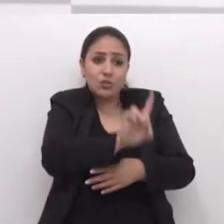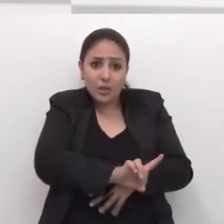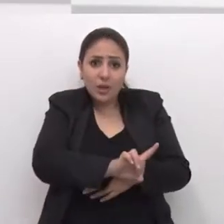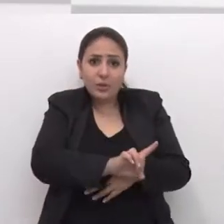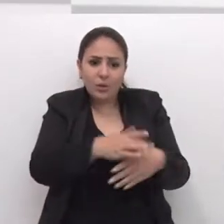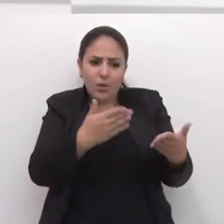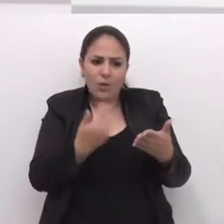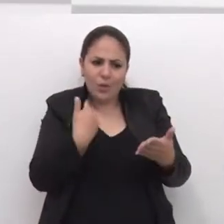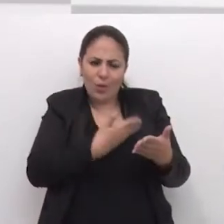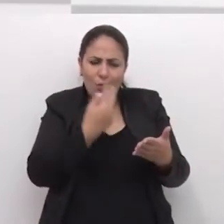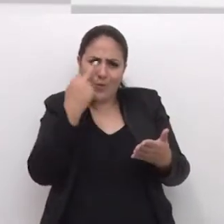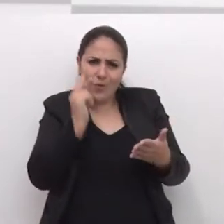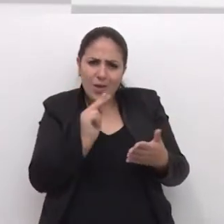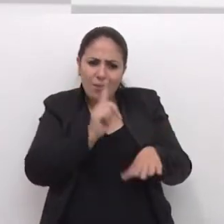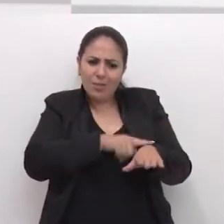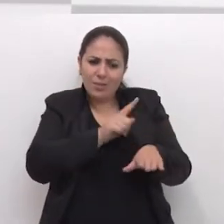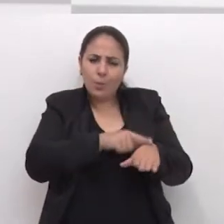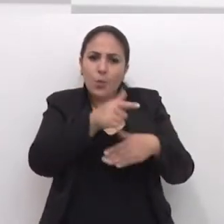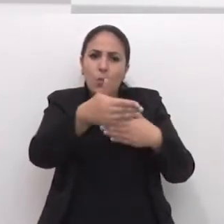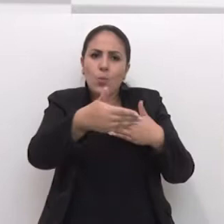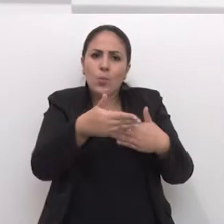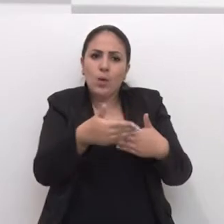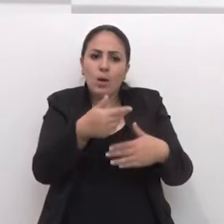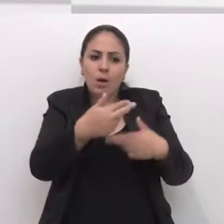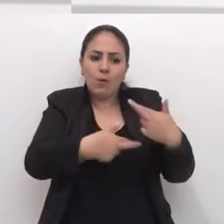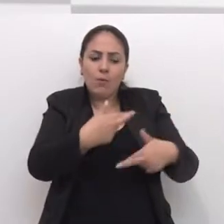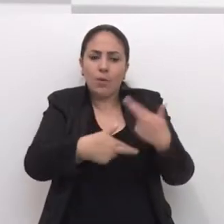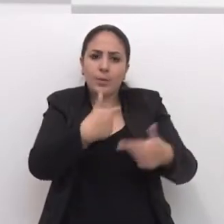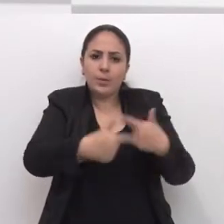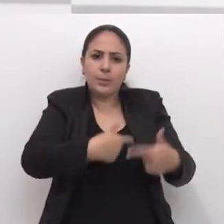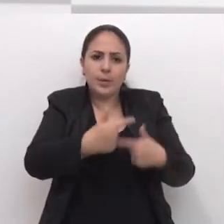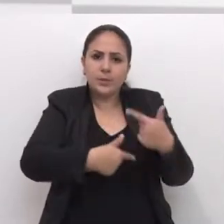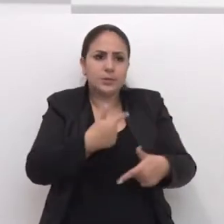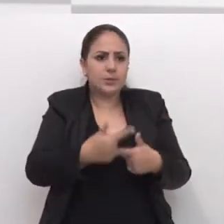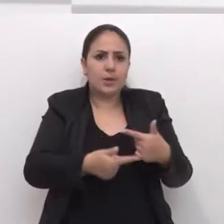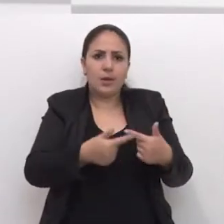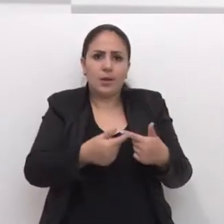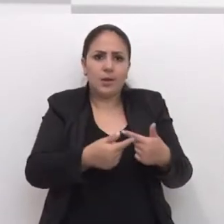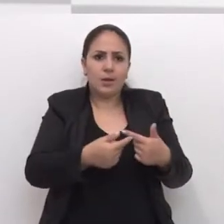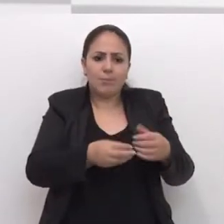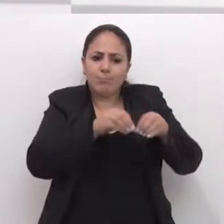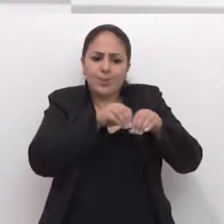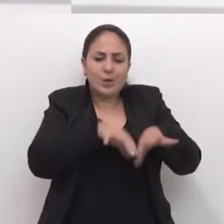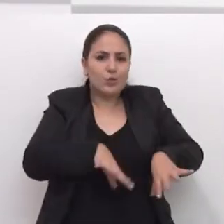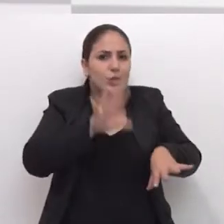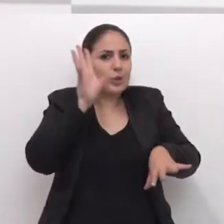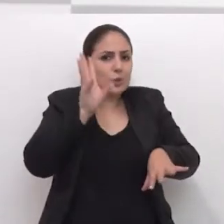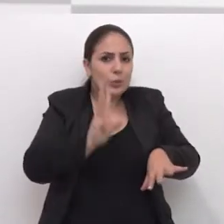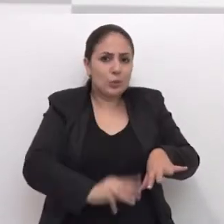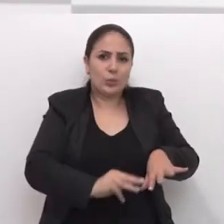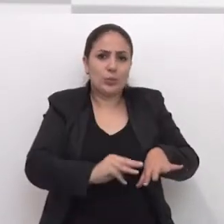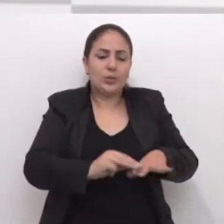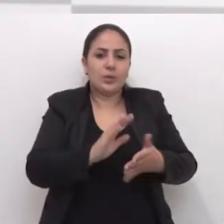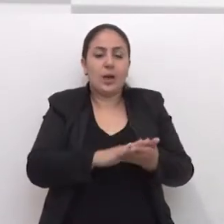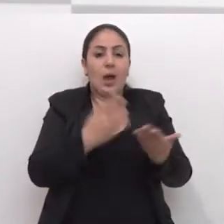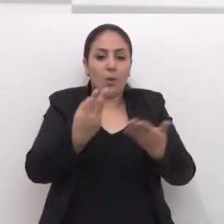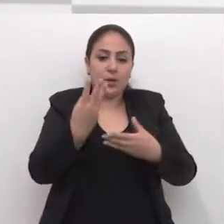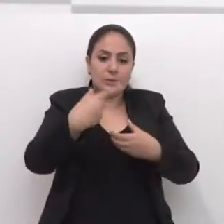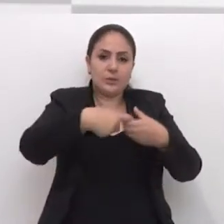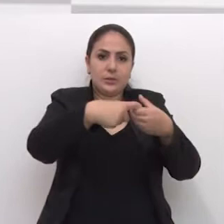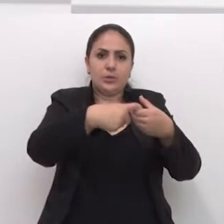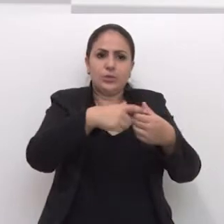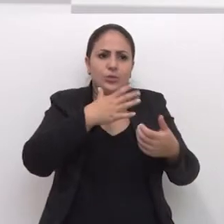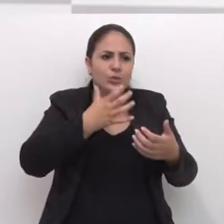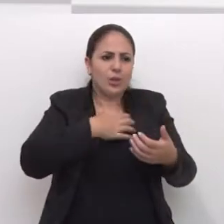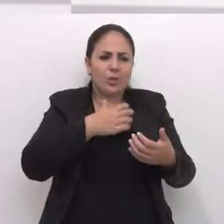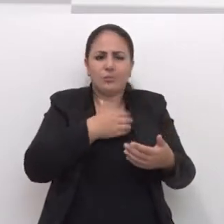certos direitos, nós vimos num curto espaço de tempo uma reforma trabalhista que é extremamente danosa e agora a terceirização